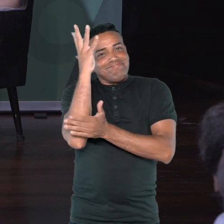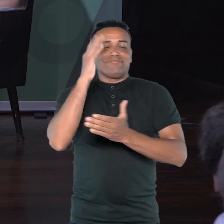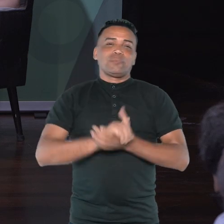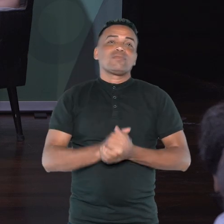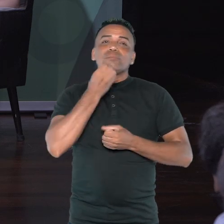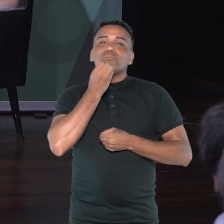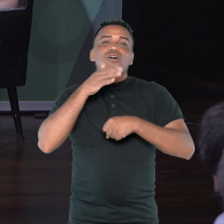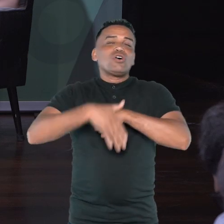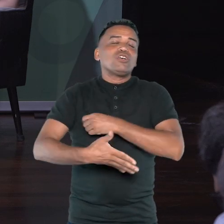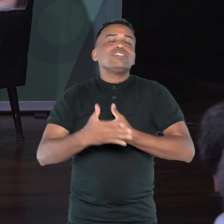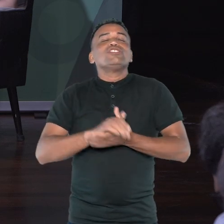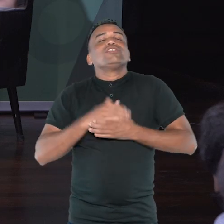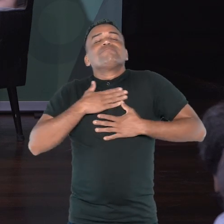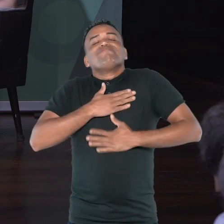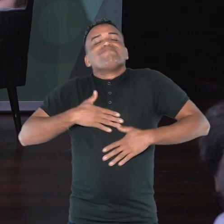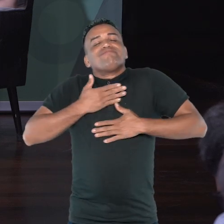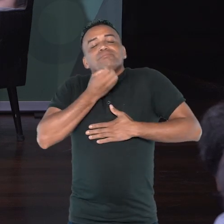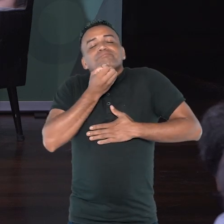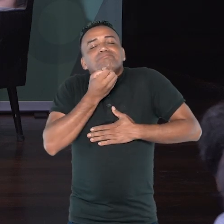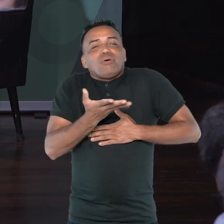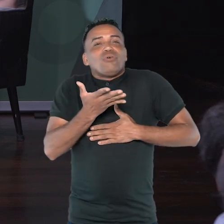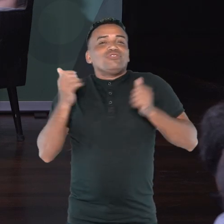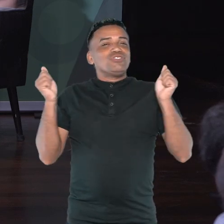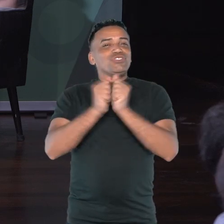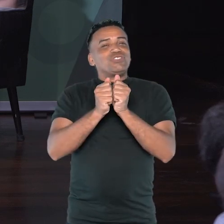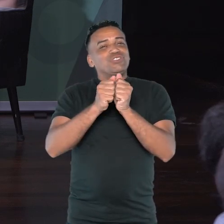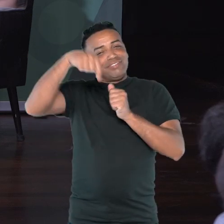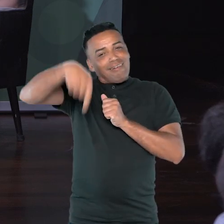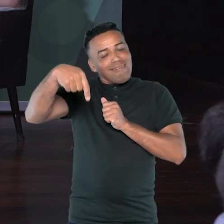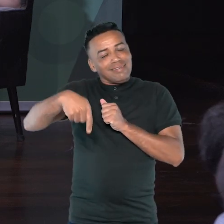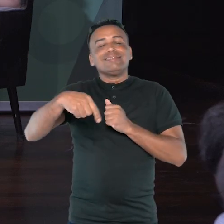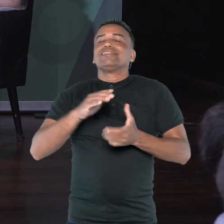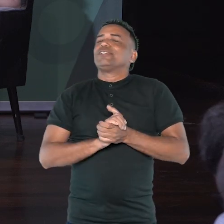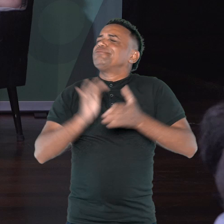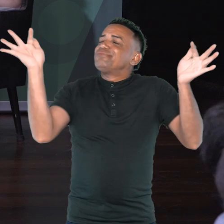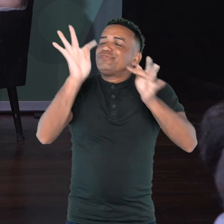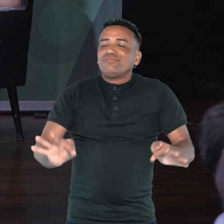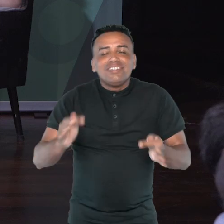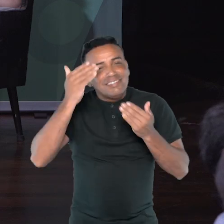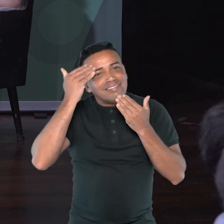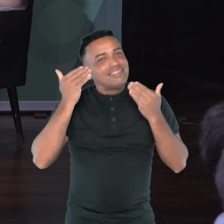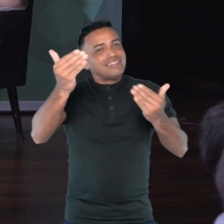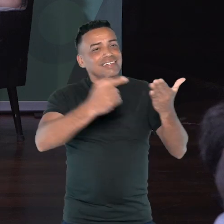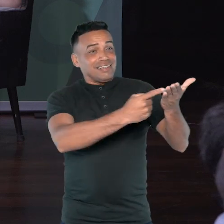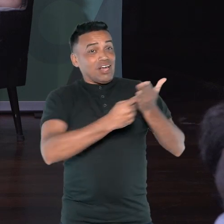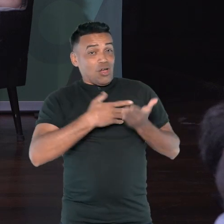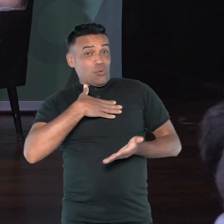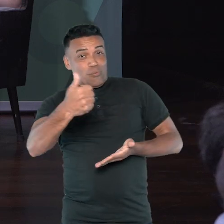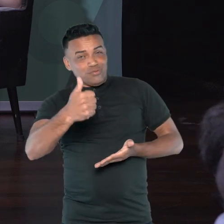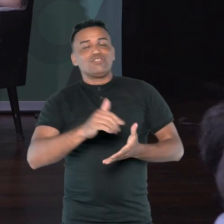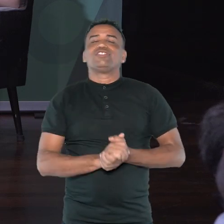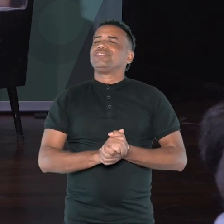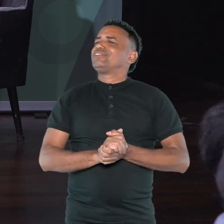Bom, boa noite, é um prazer estar aqui. Eu fico muito feliz e agradecida pelo convite.